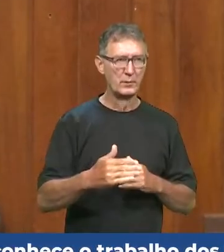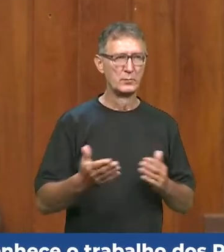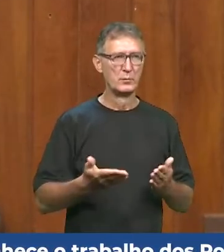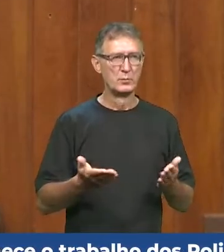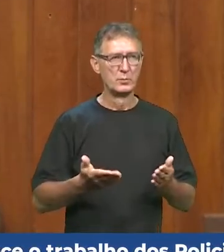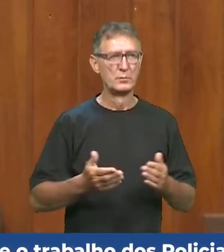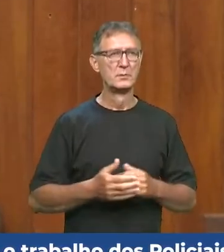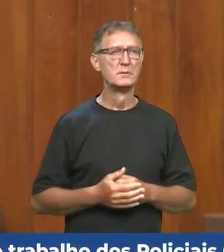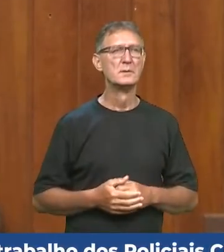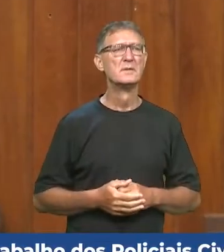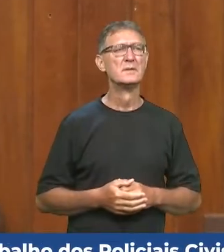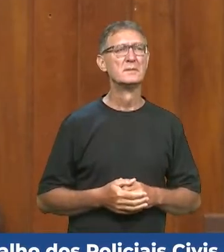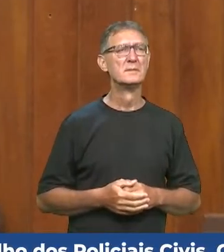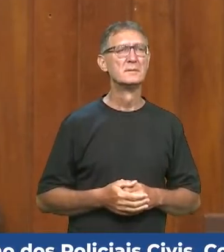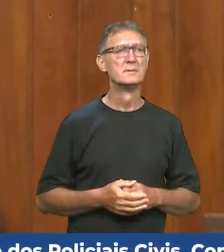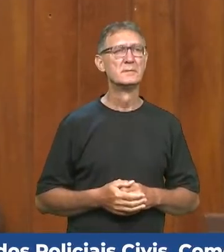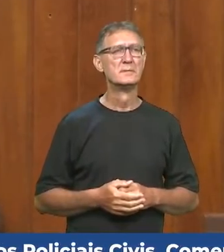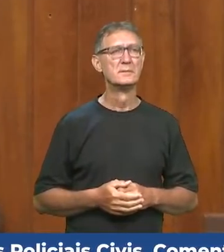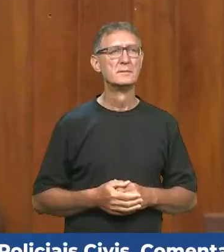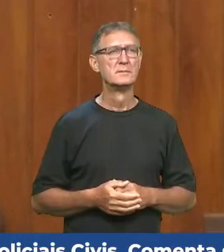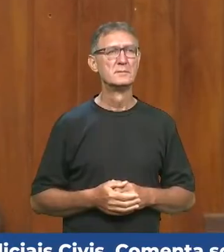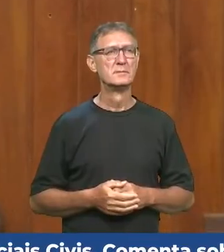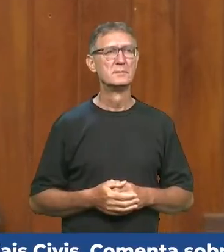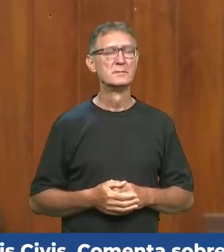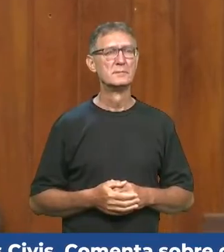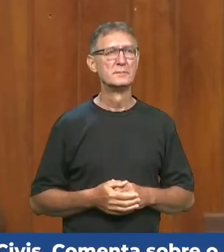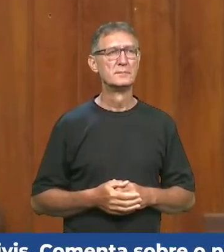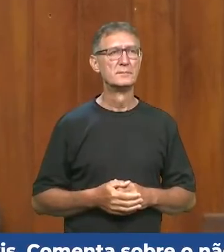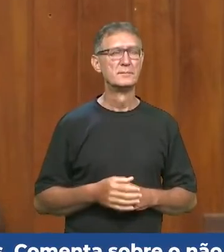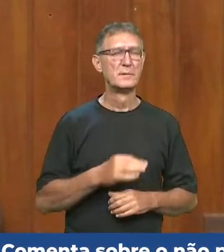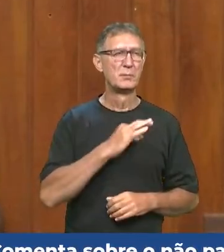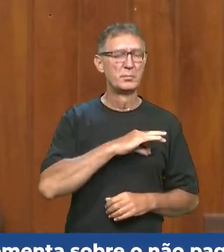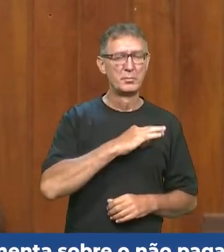Este mês, eles não receberam as suas horas extras.